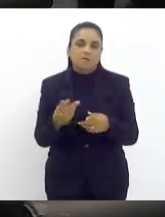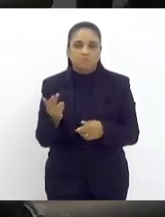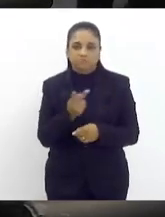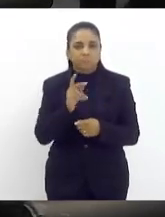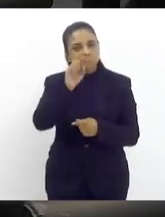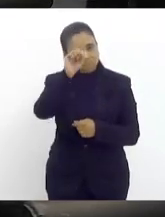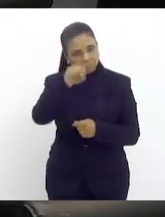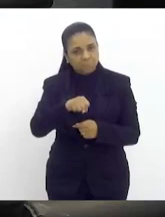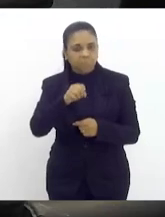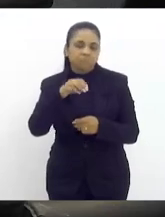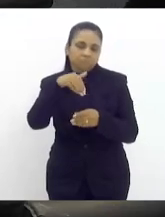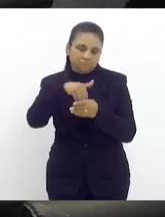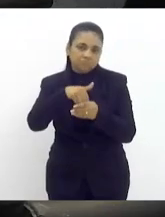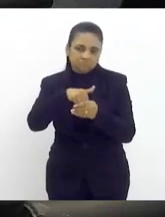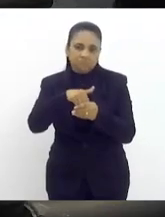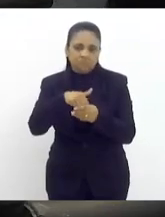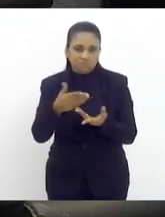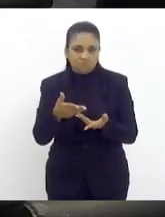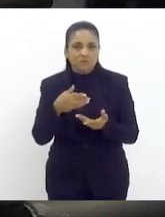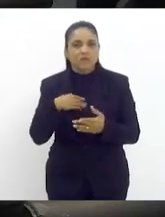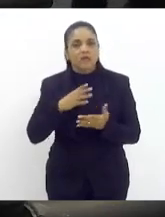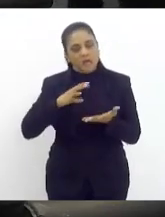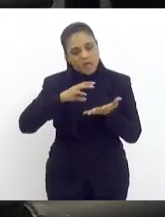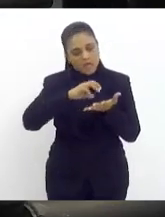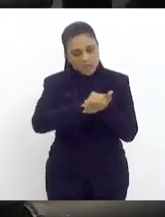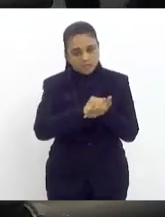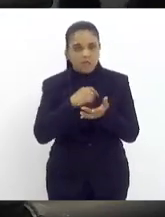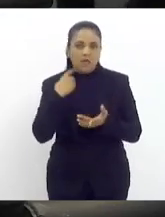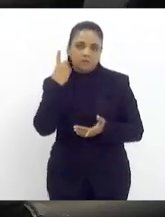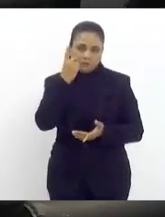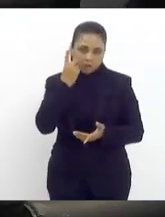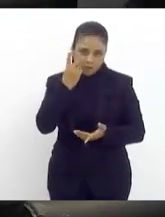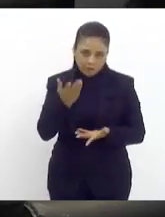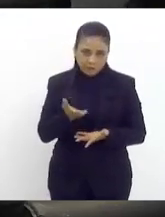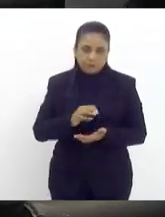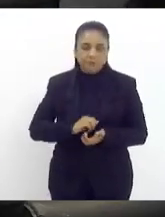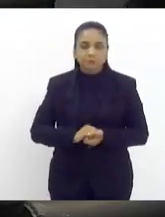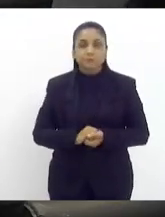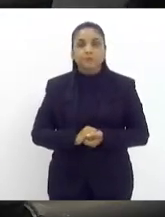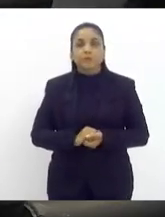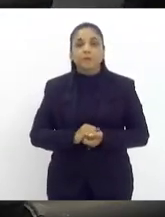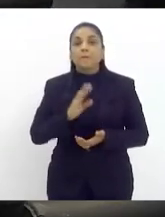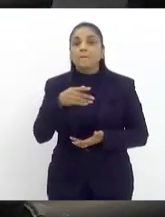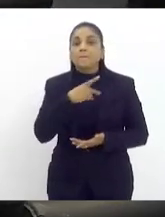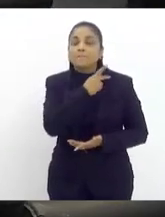Está registrado, deputado doutor Serginho. Senhor presidente.